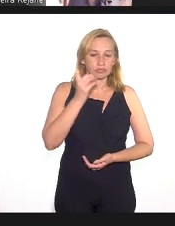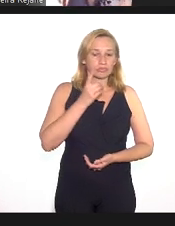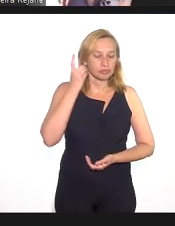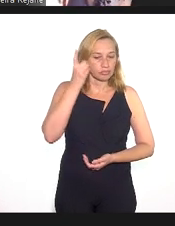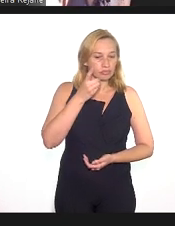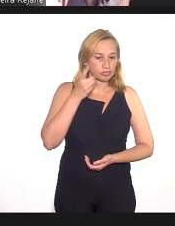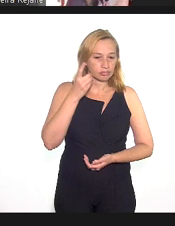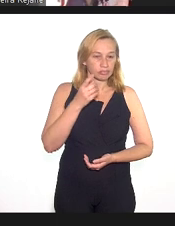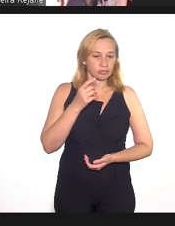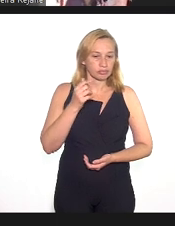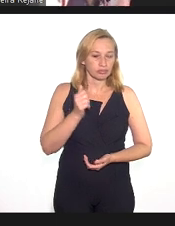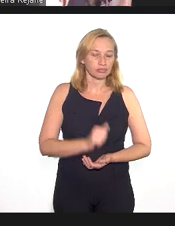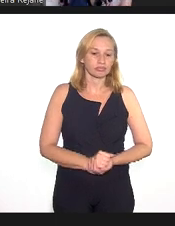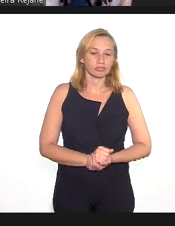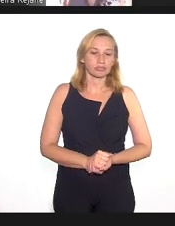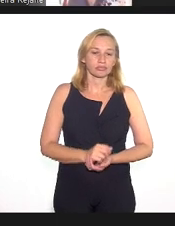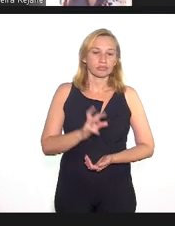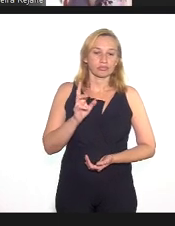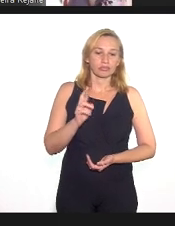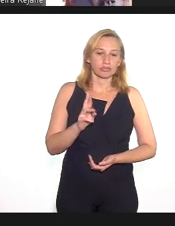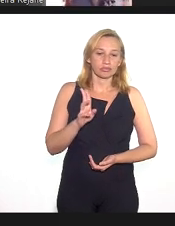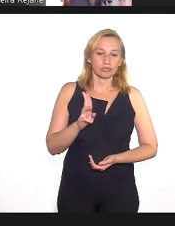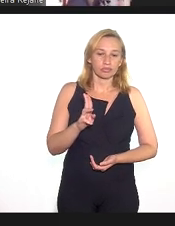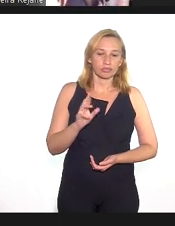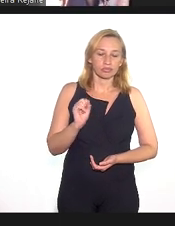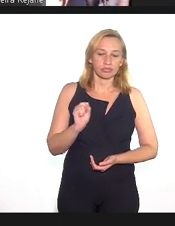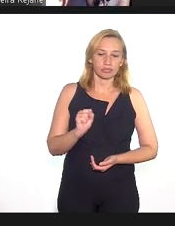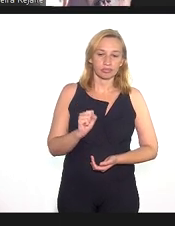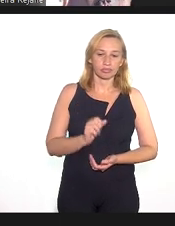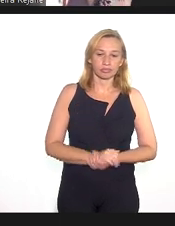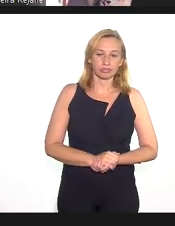Deputado, a presidência, deputado Rubens Montempo.